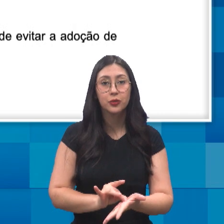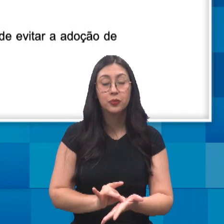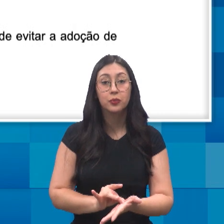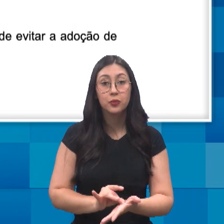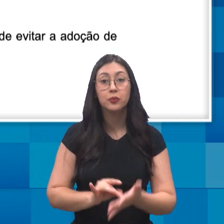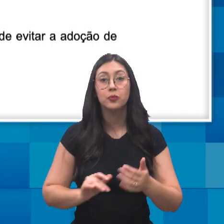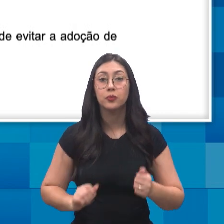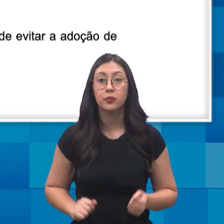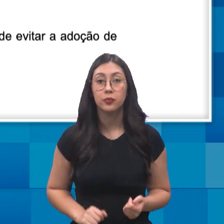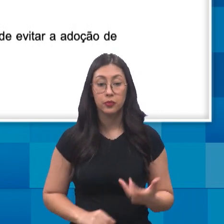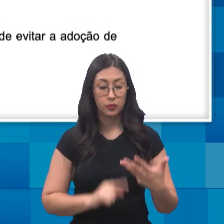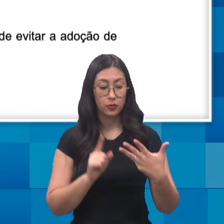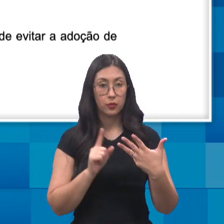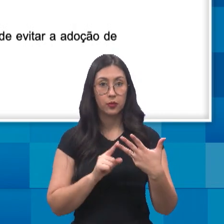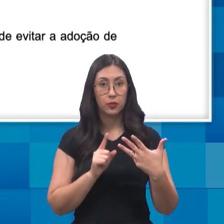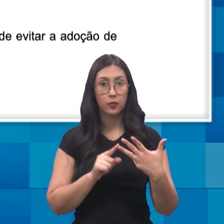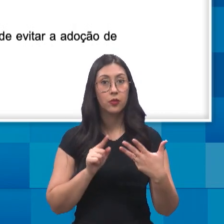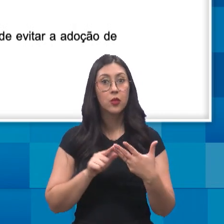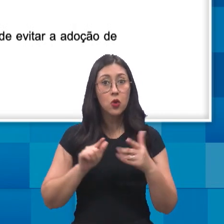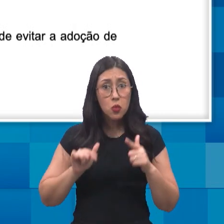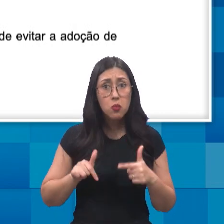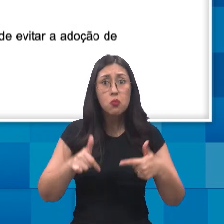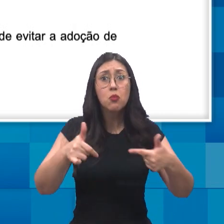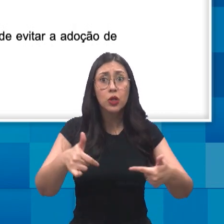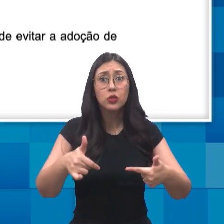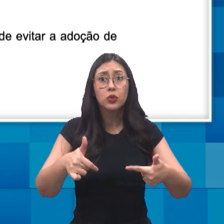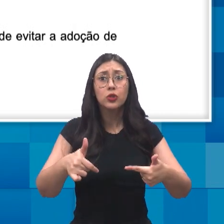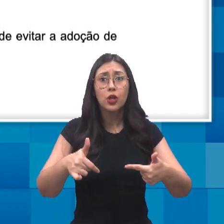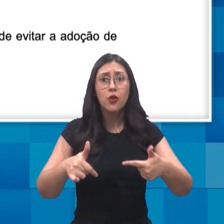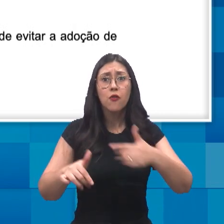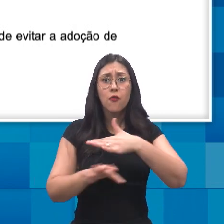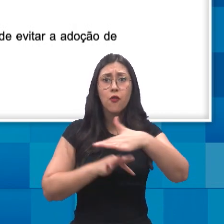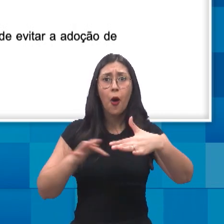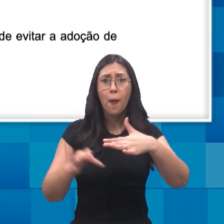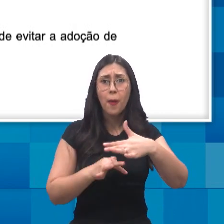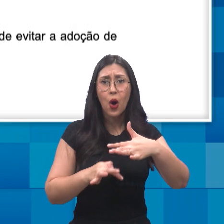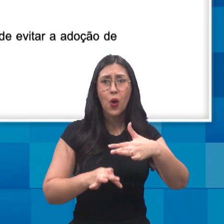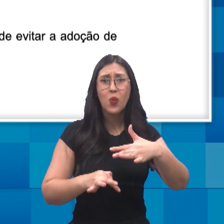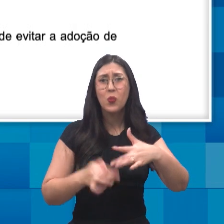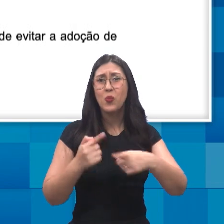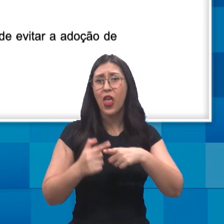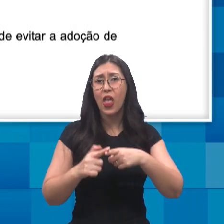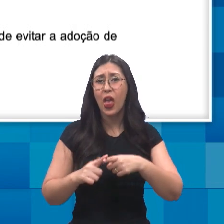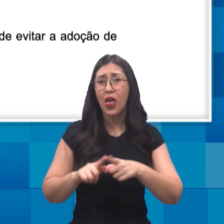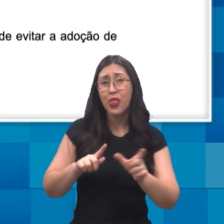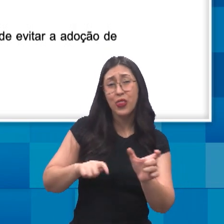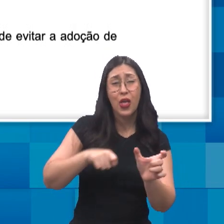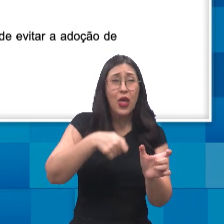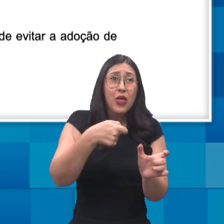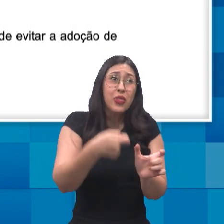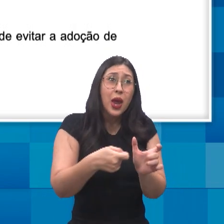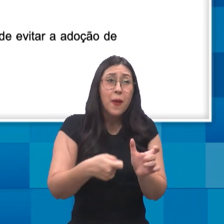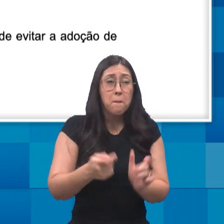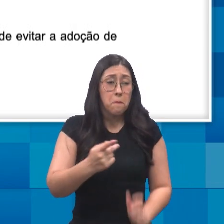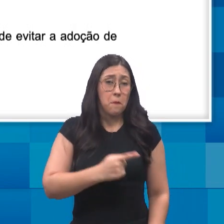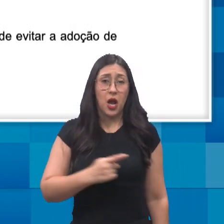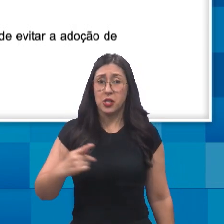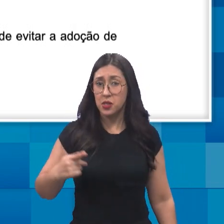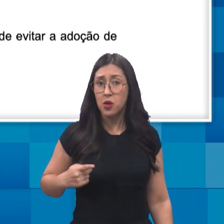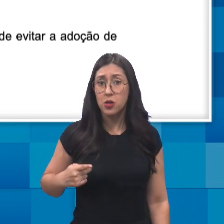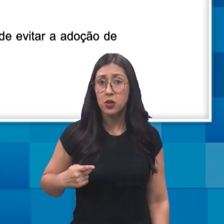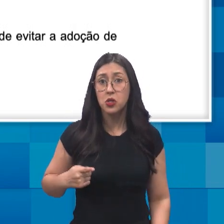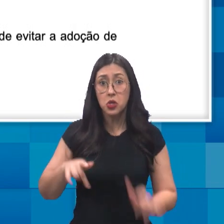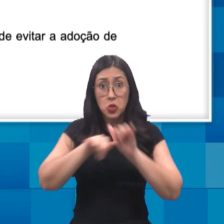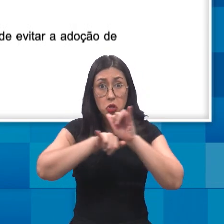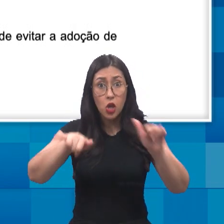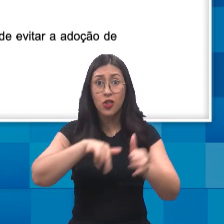caso. E número 4, um posicionamento formal do portal sobre o uso seletivo do termo pastor. Esta notificação tem caráter